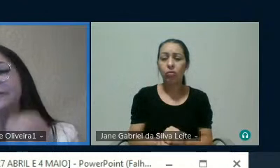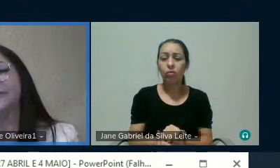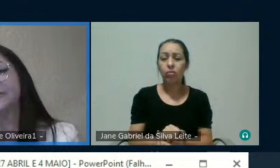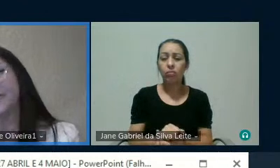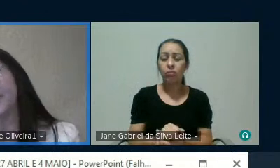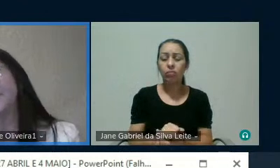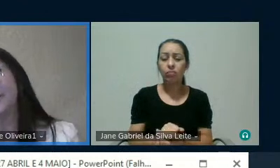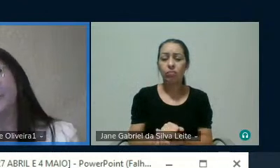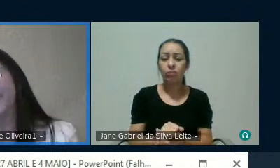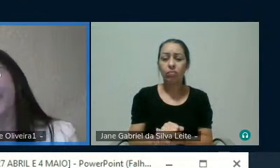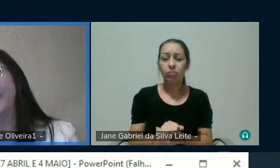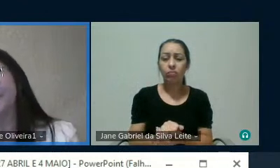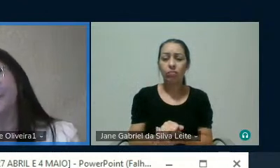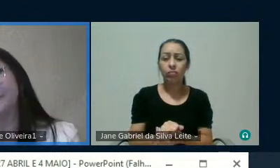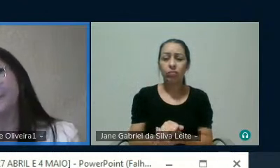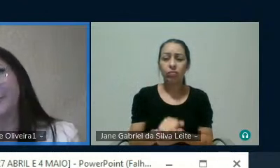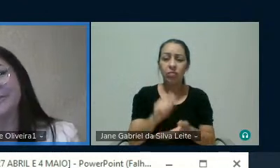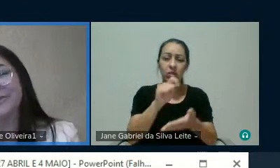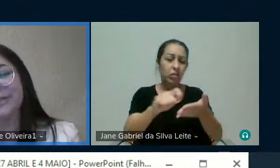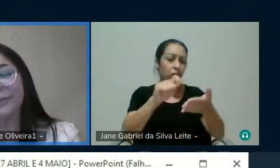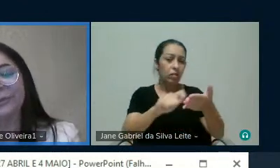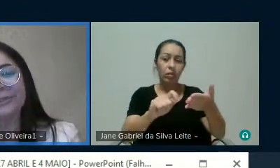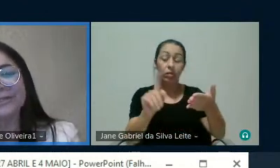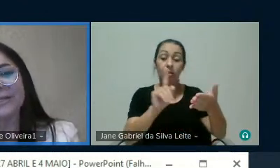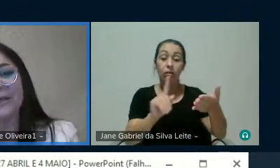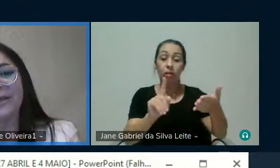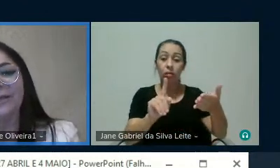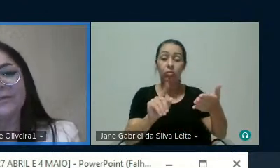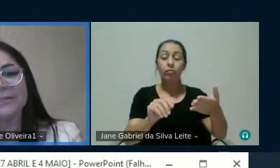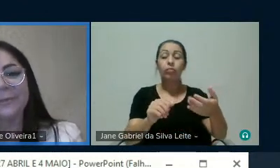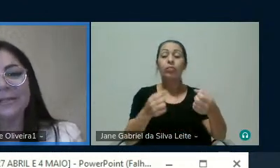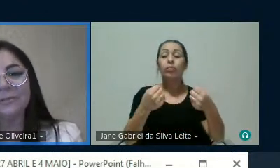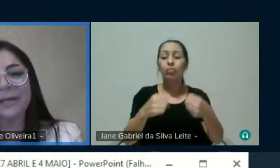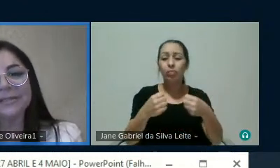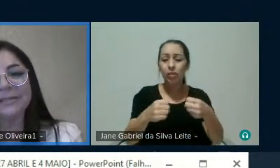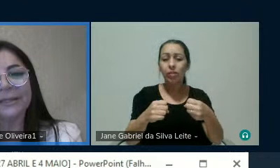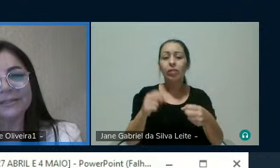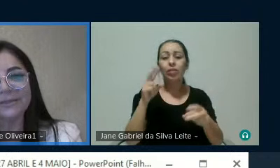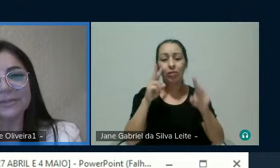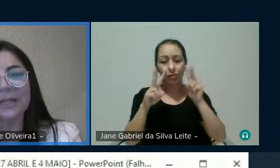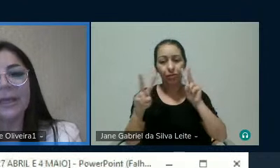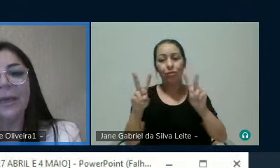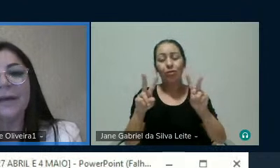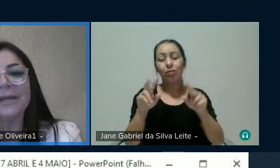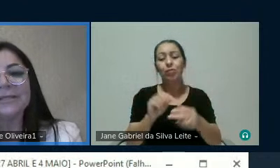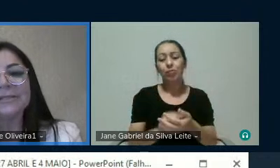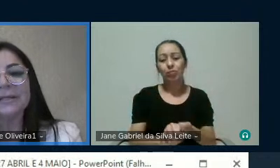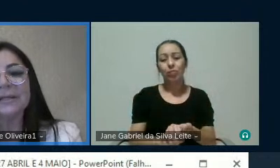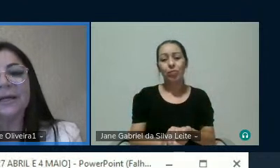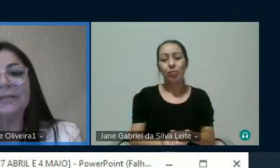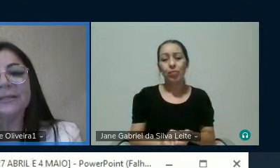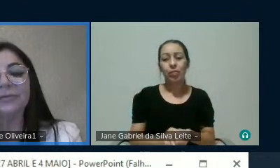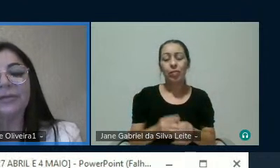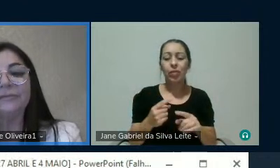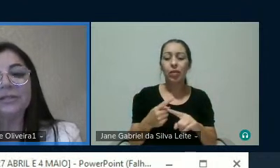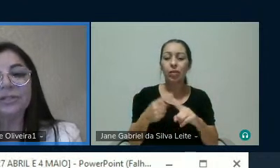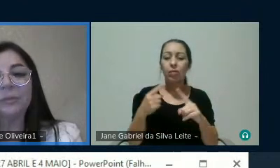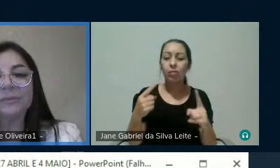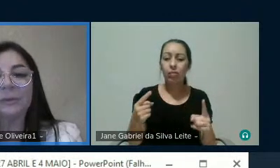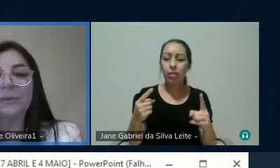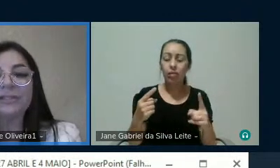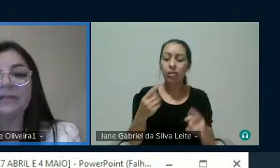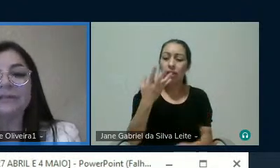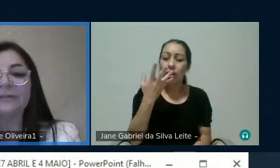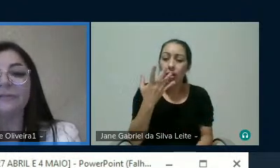né? A não ser para pessoas adultas, ele vai ser mais com base em textos. Mas a literatura